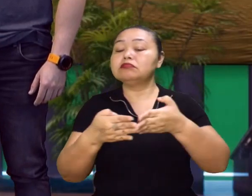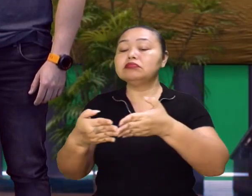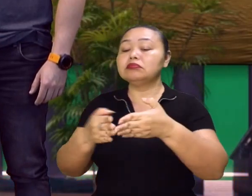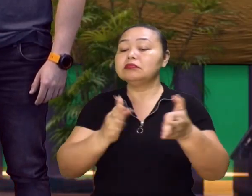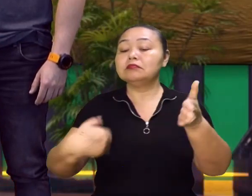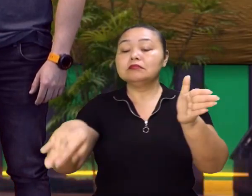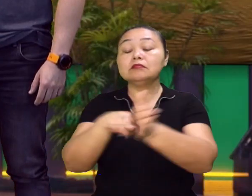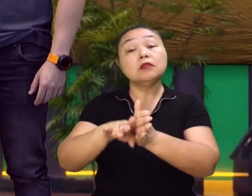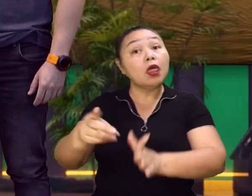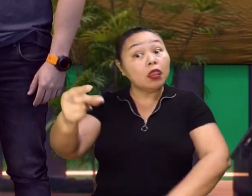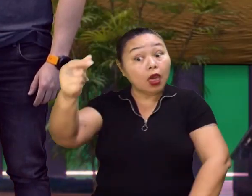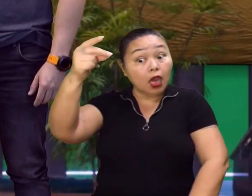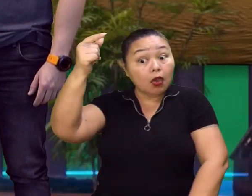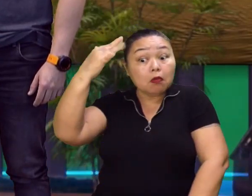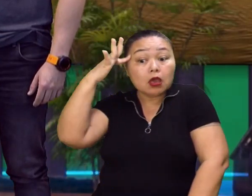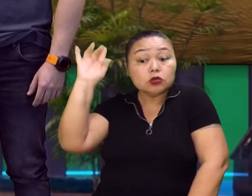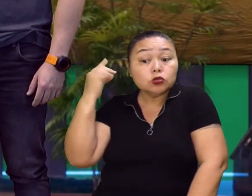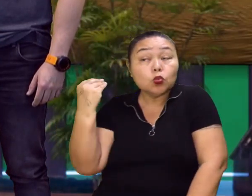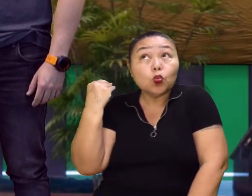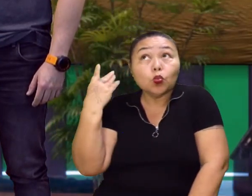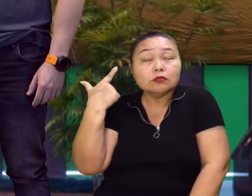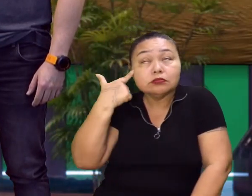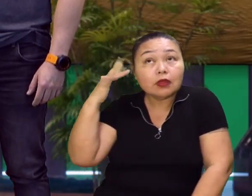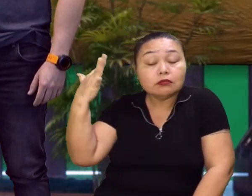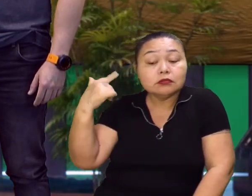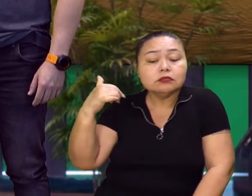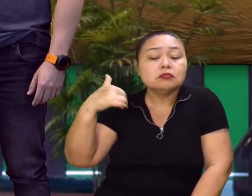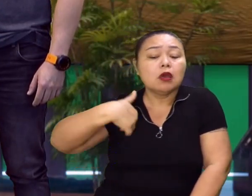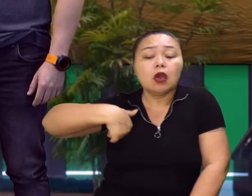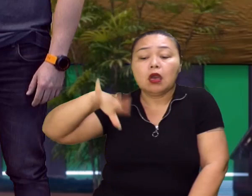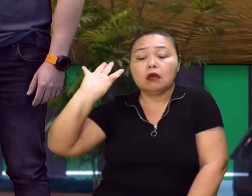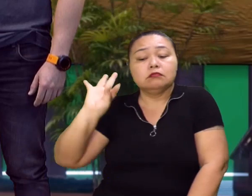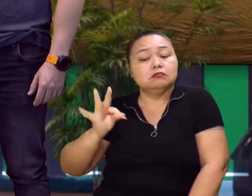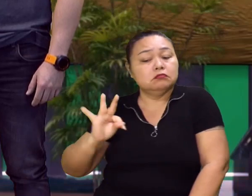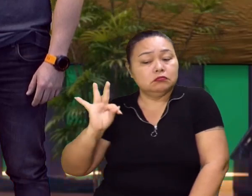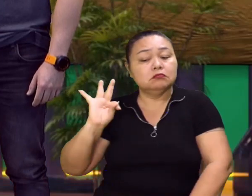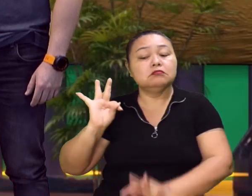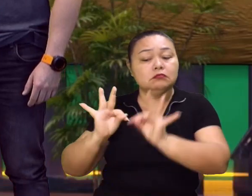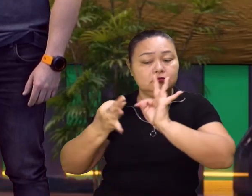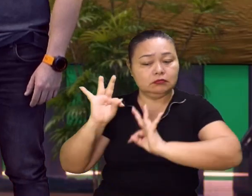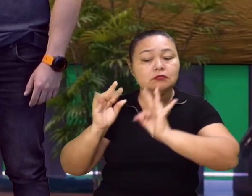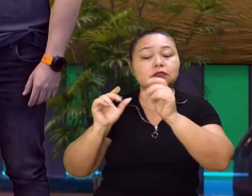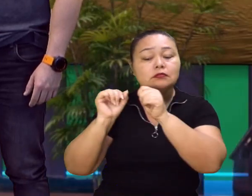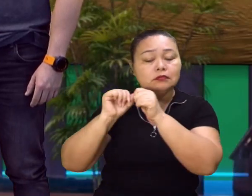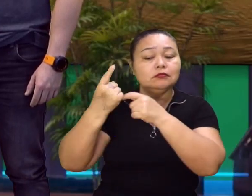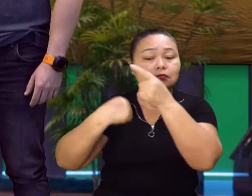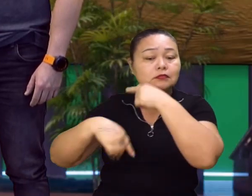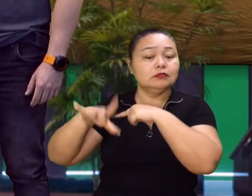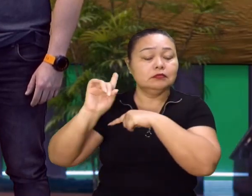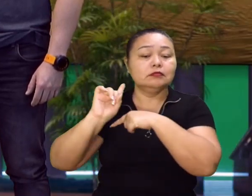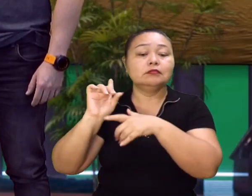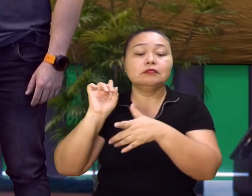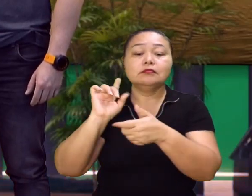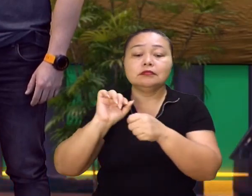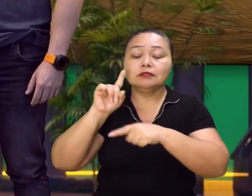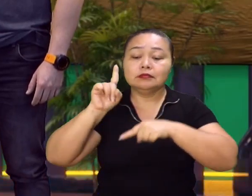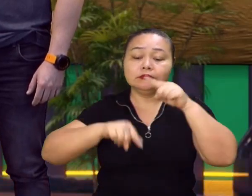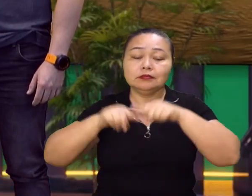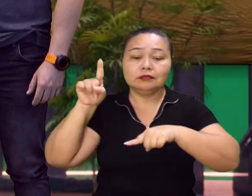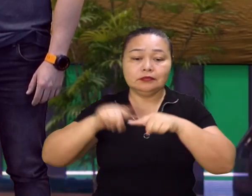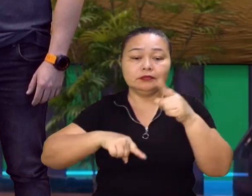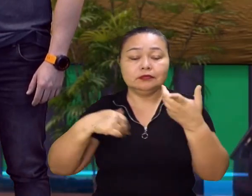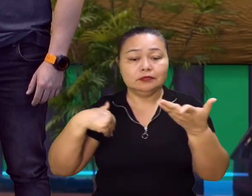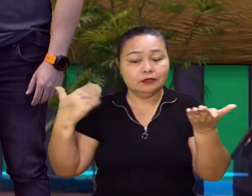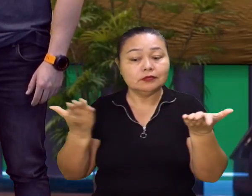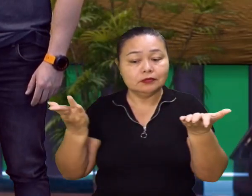né? Nessa época, então, era uma alta tecnologia para a época. Então, muito bem. É um instrumento que, inclusive,